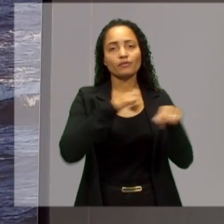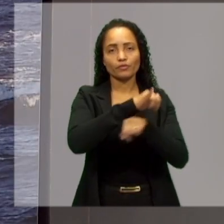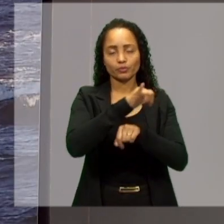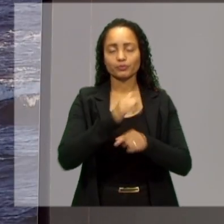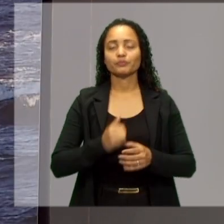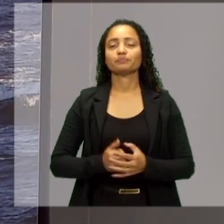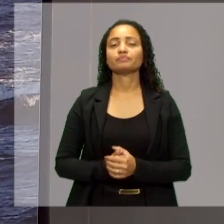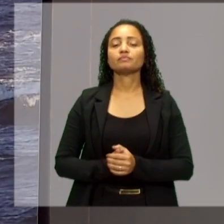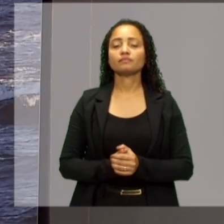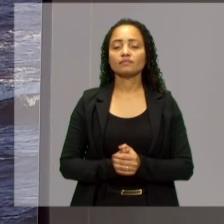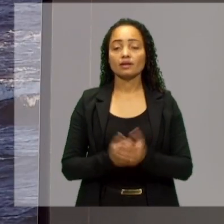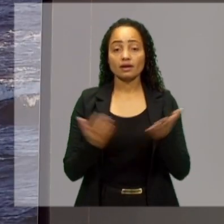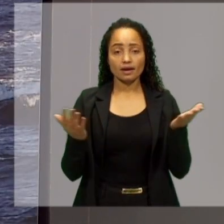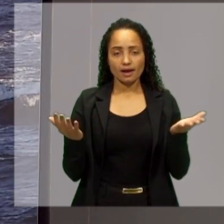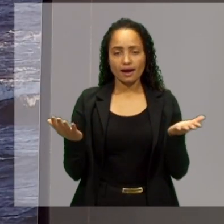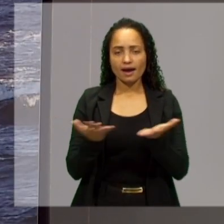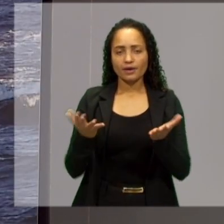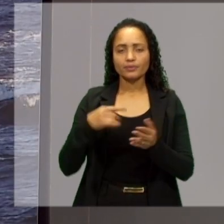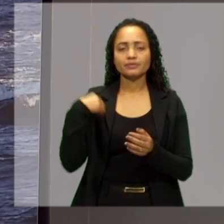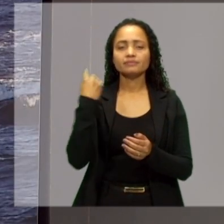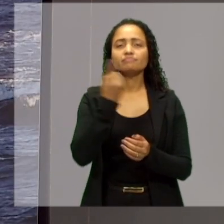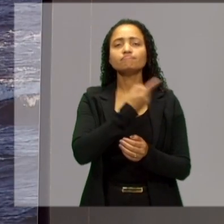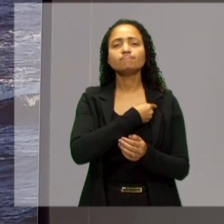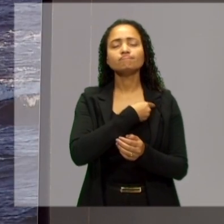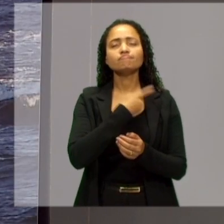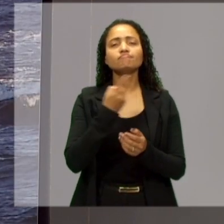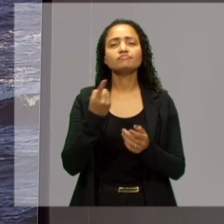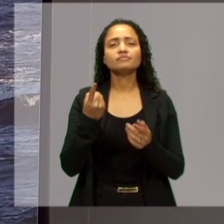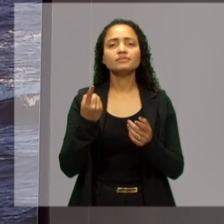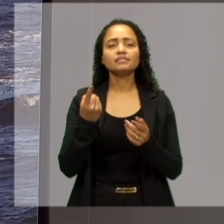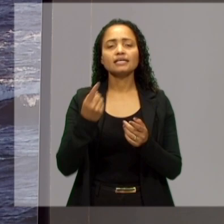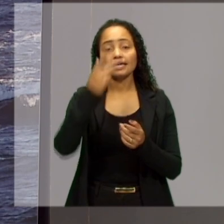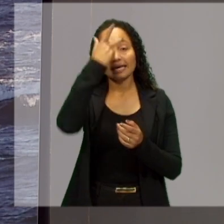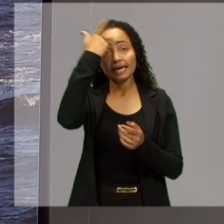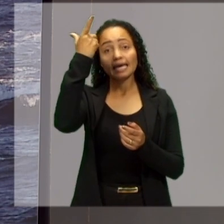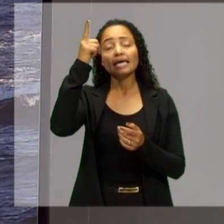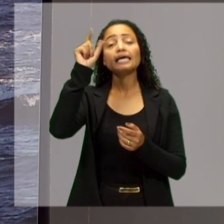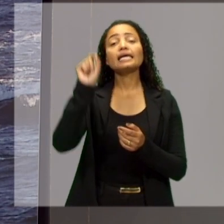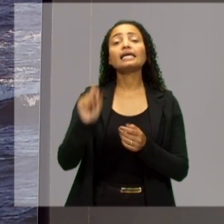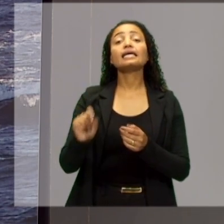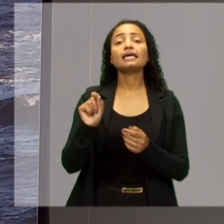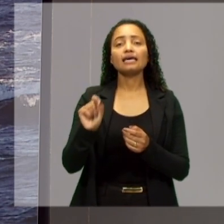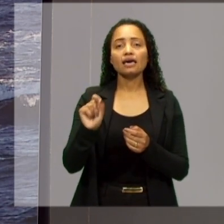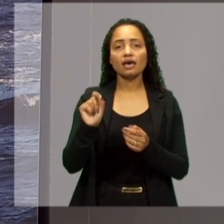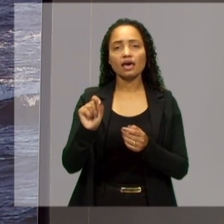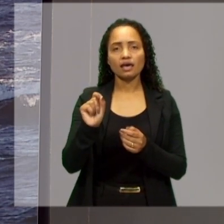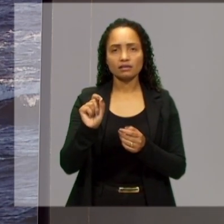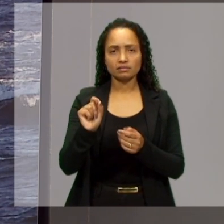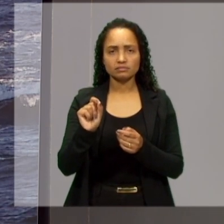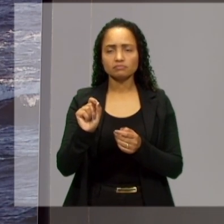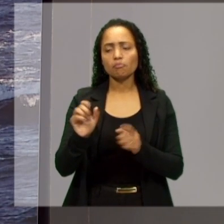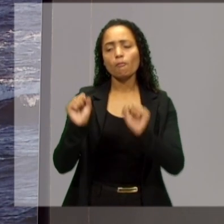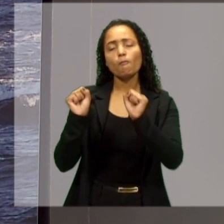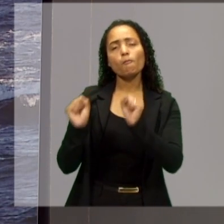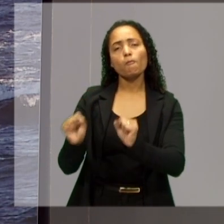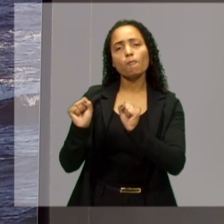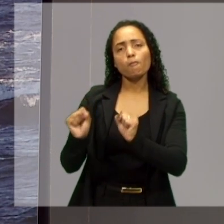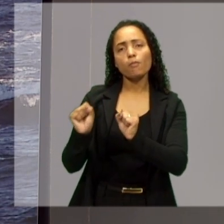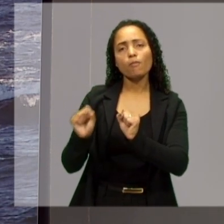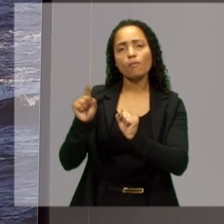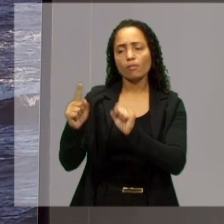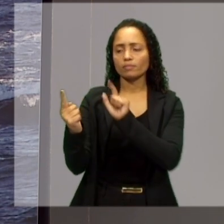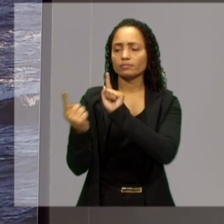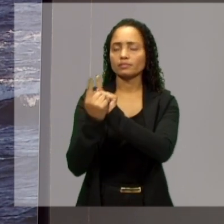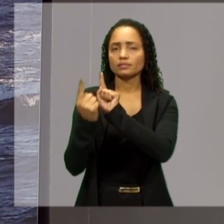especificamente nas questões de quem tem essa possibilidade de ser atendido por um